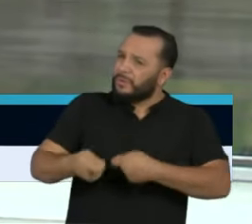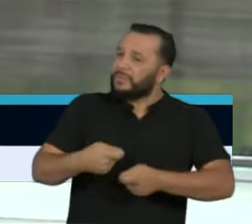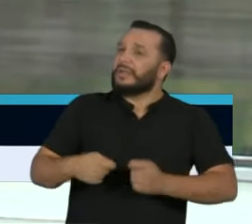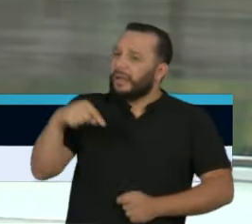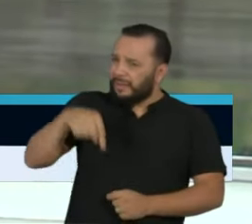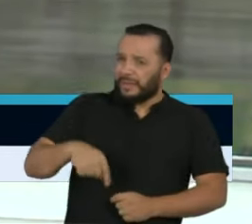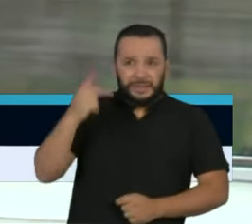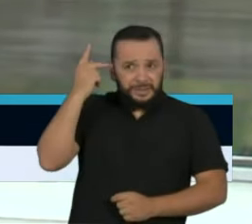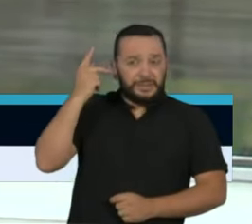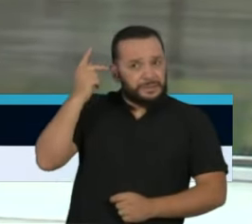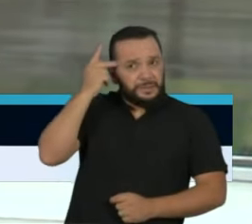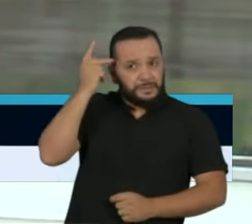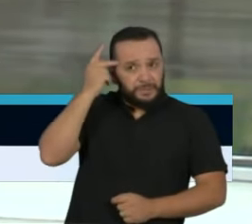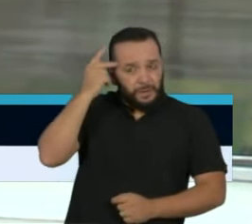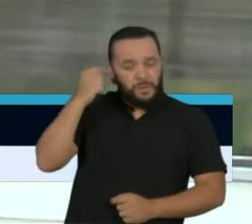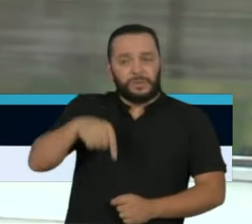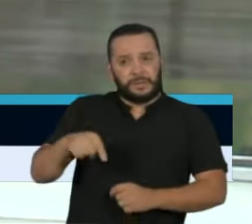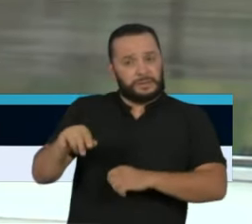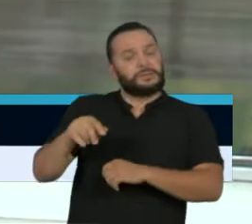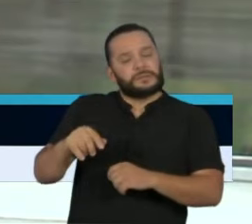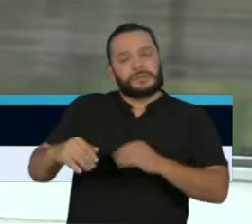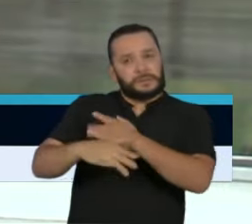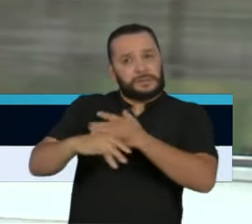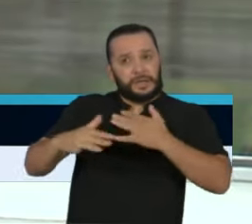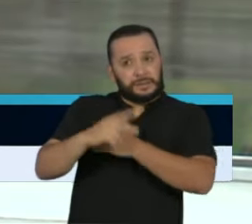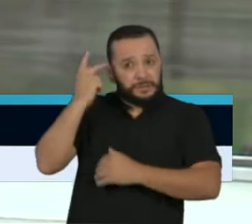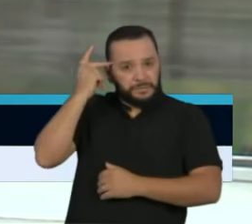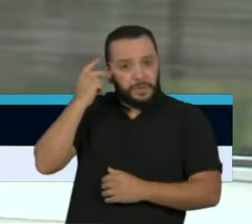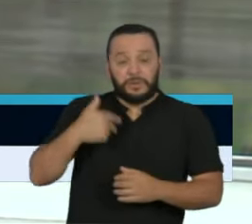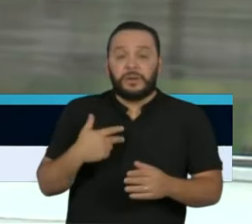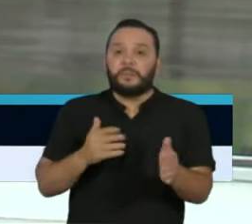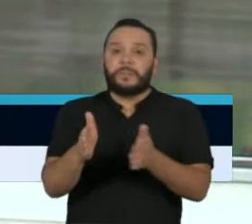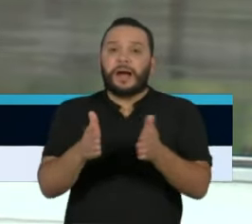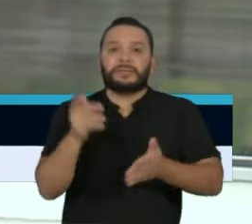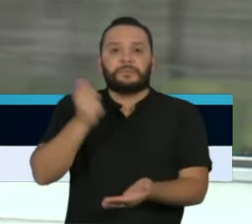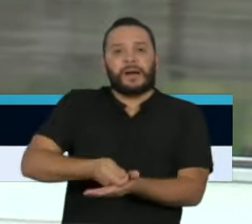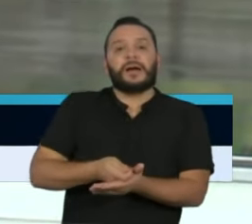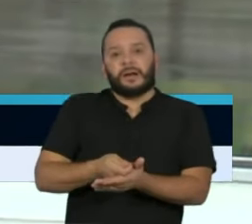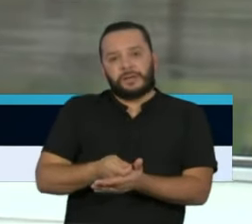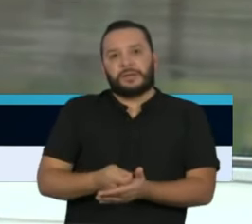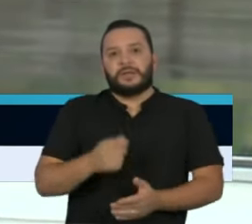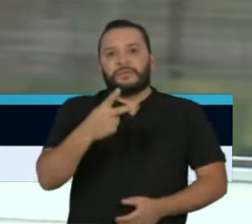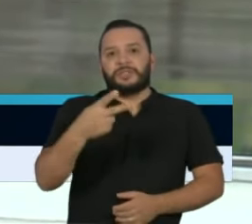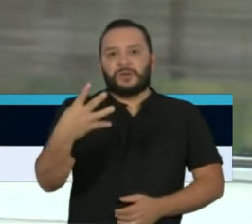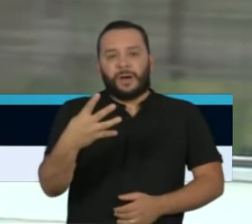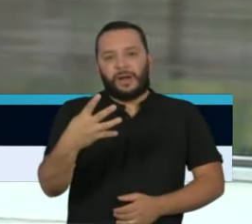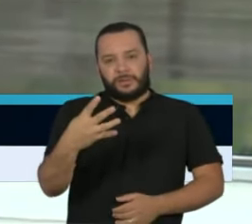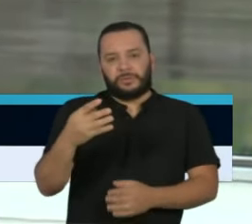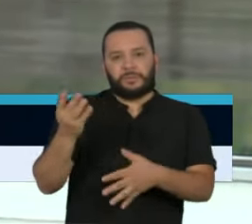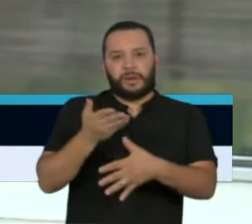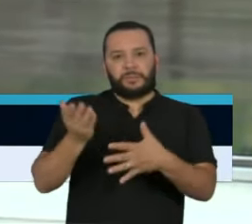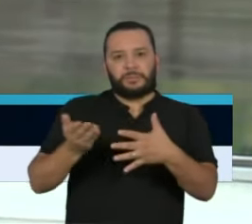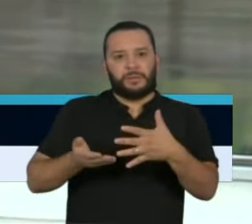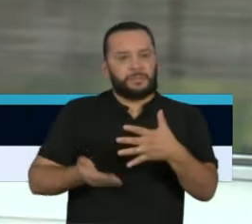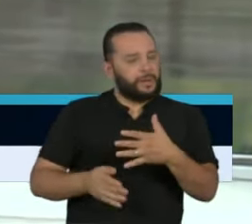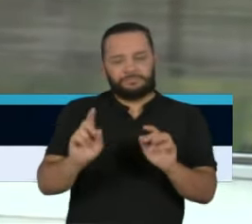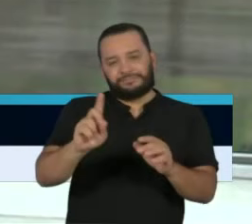comanda, a cidade de São Paulo. Com isso, o prazo para pagamento passou também de 24 para 36